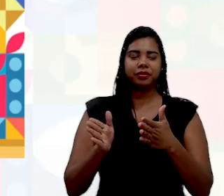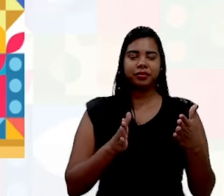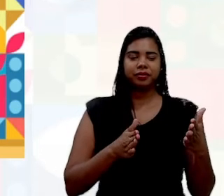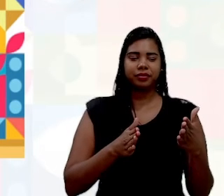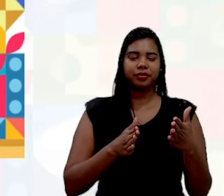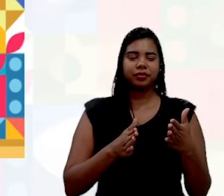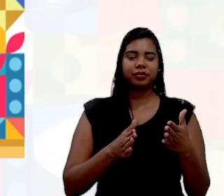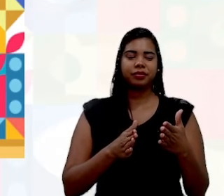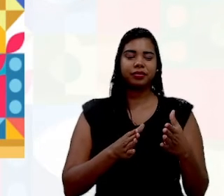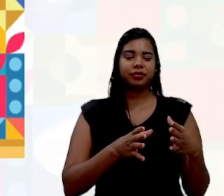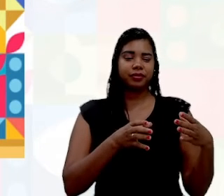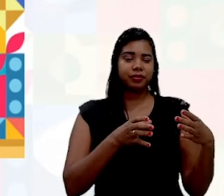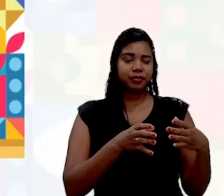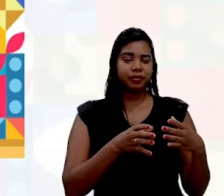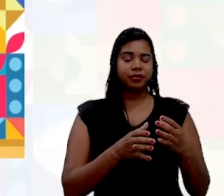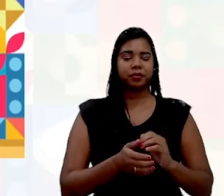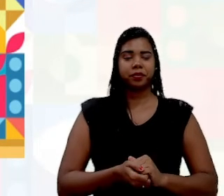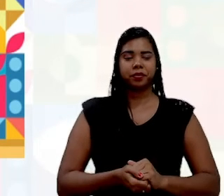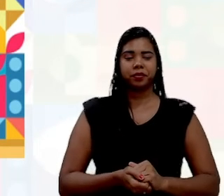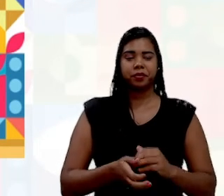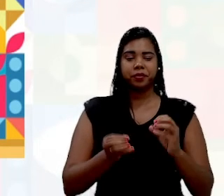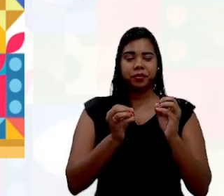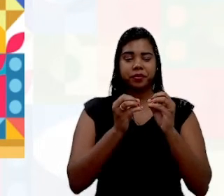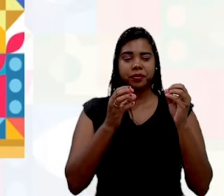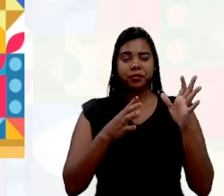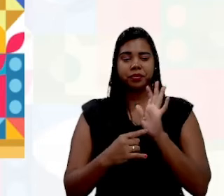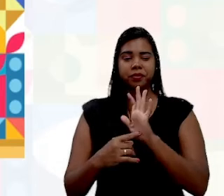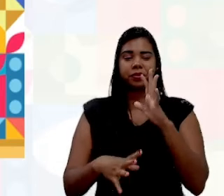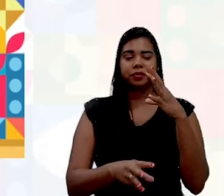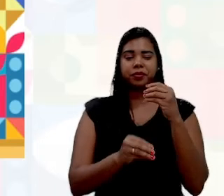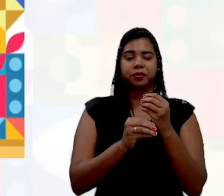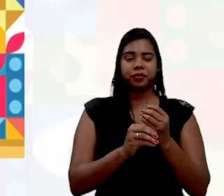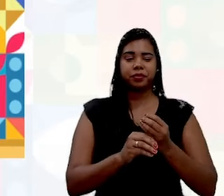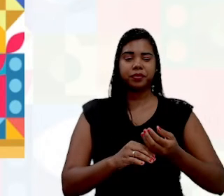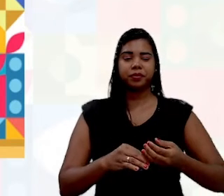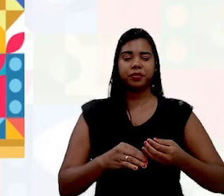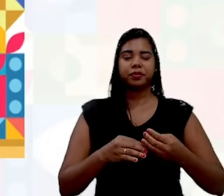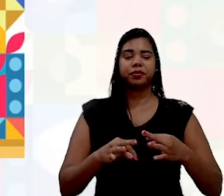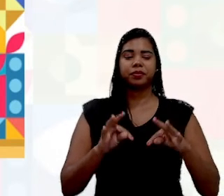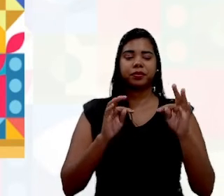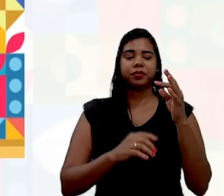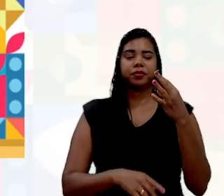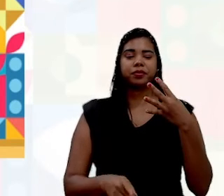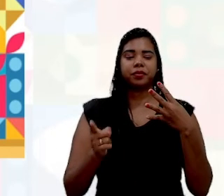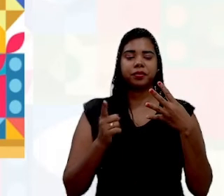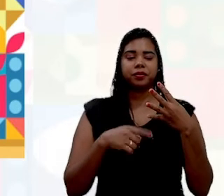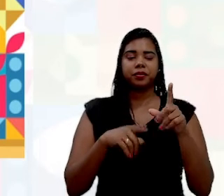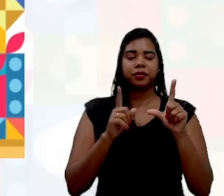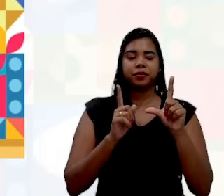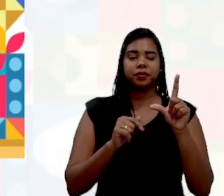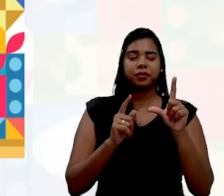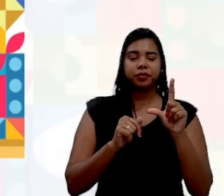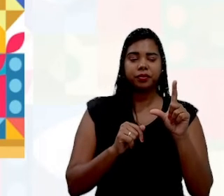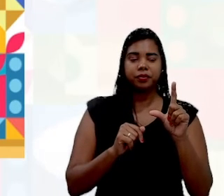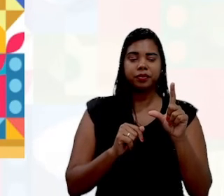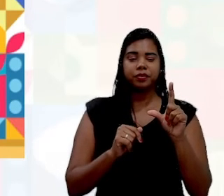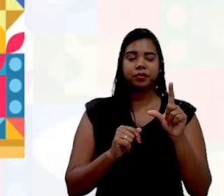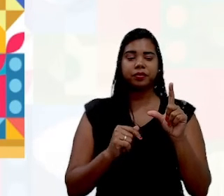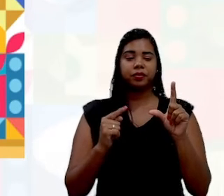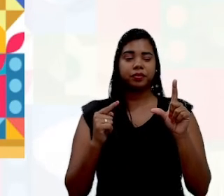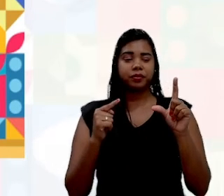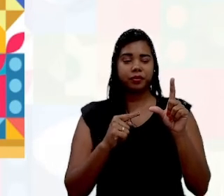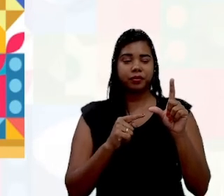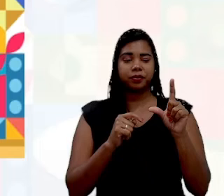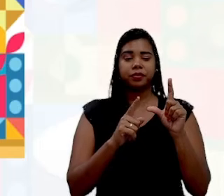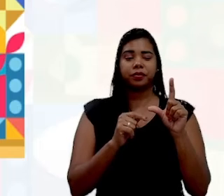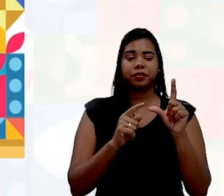justamente o CRUD, né? Que é um acrônimo, né, de 4 letras, onde cada letra simboliza